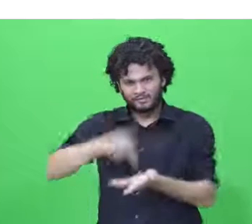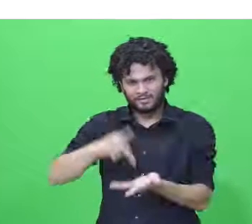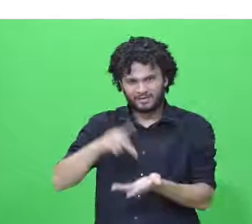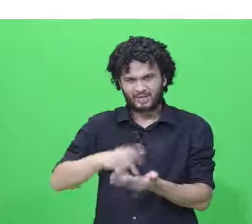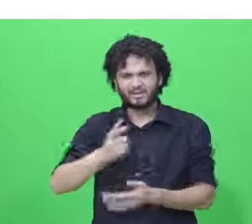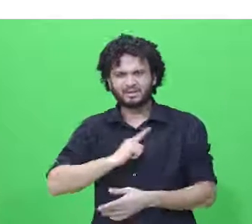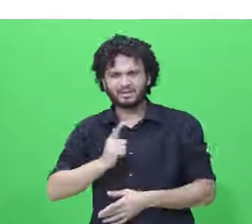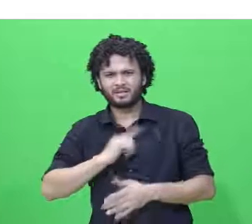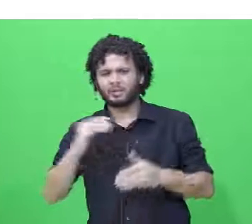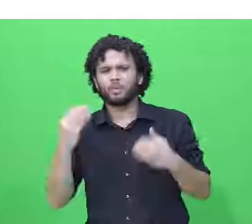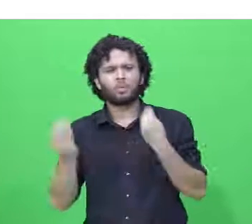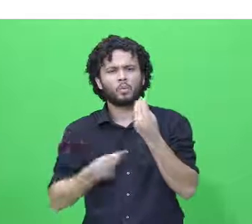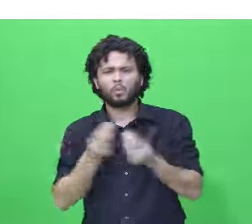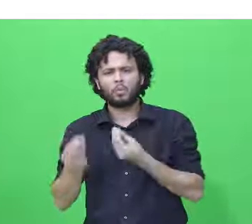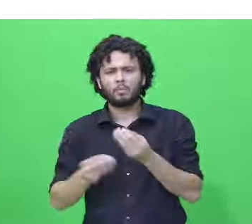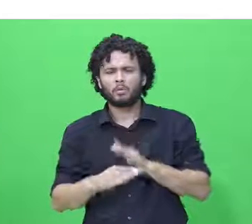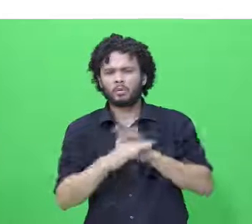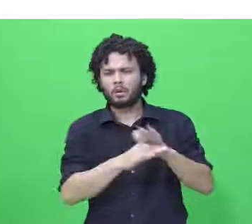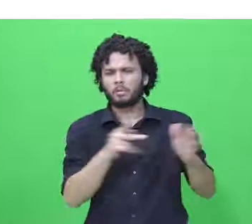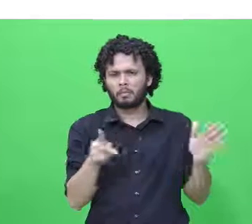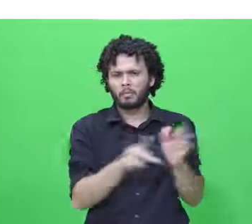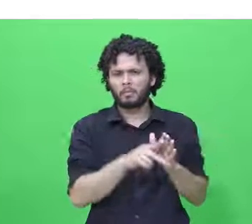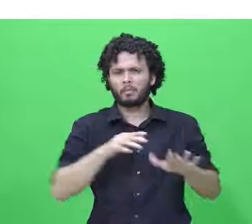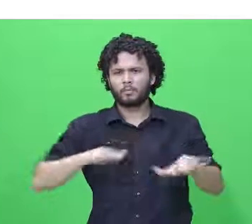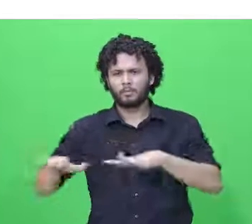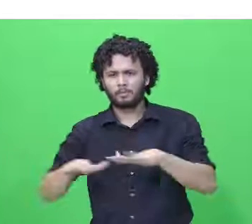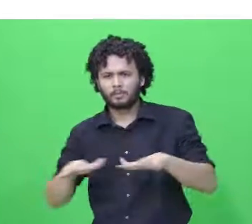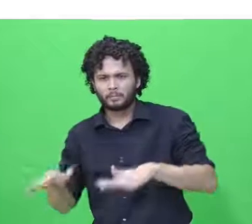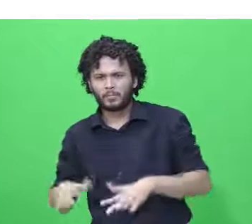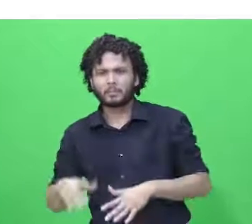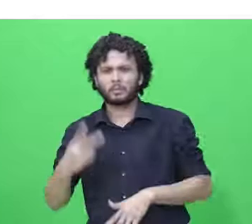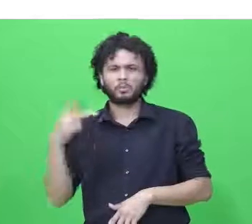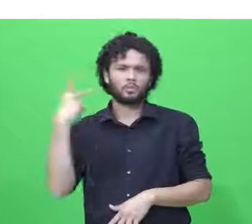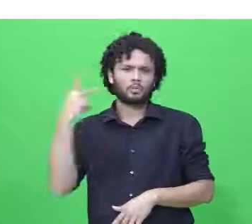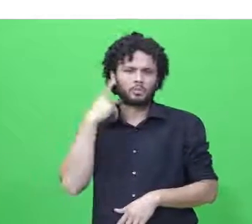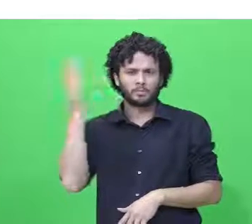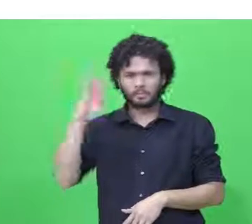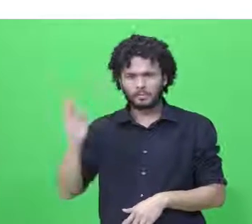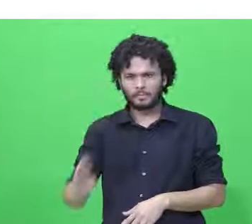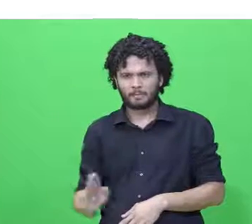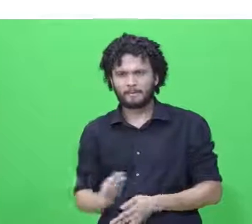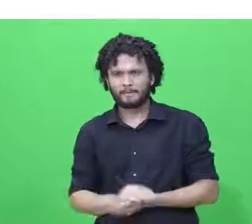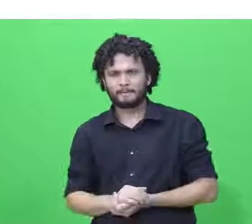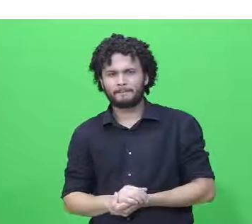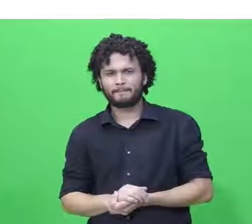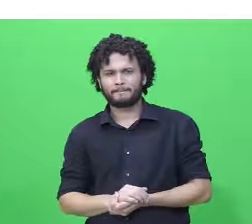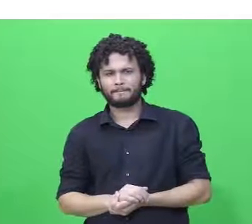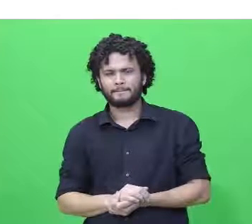esteja, então, à frente dessa, né, dos movimentos, então, ligados à política brasileira.